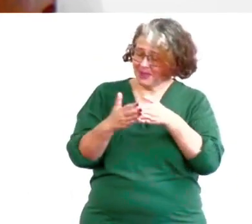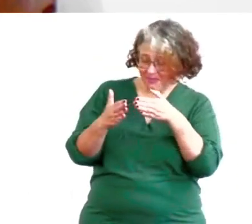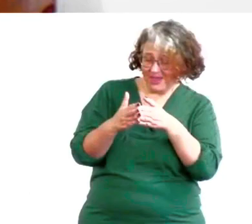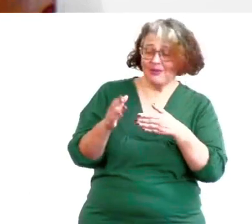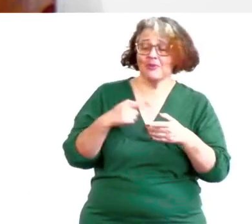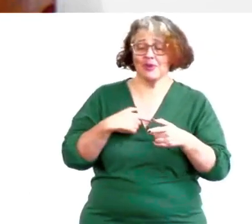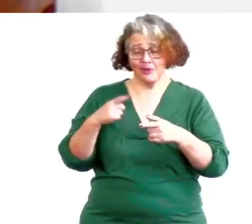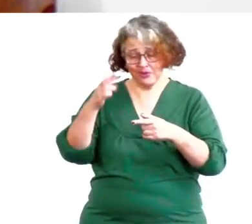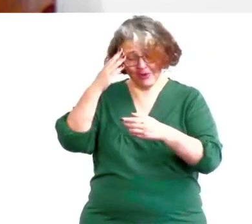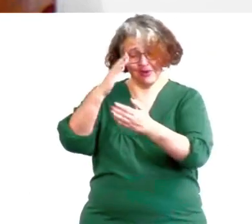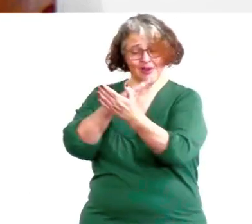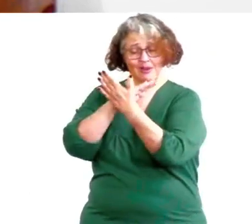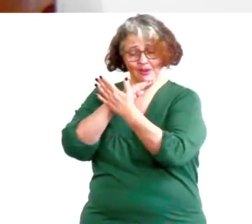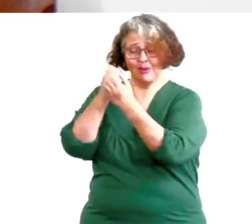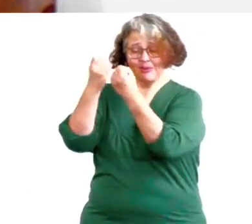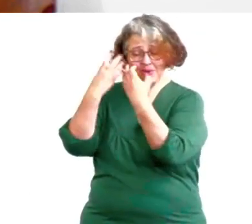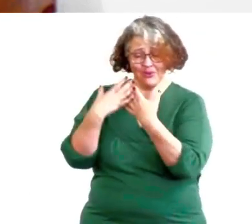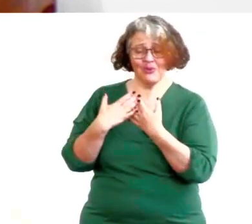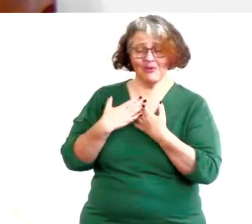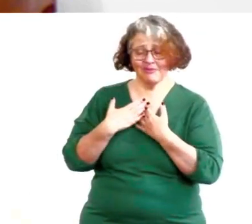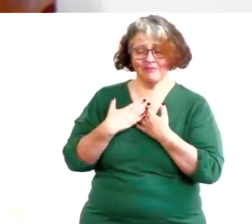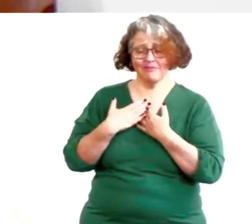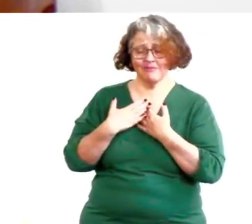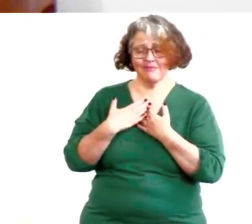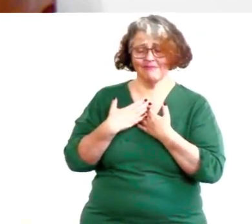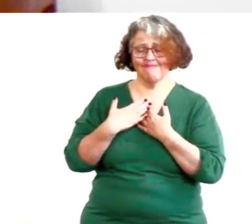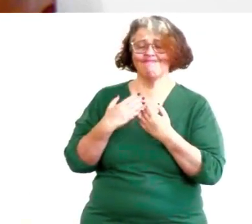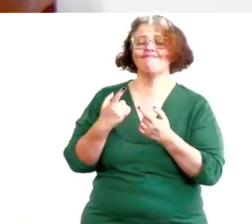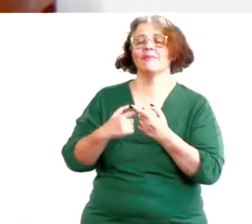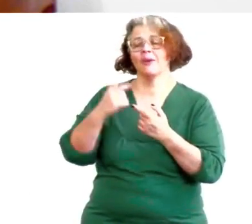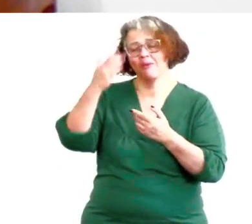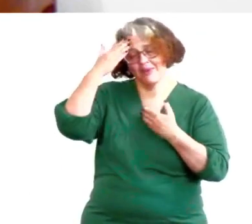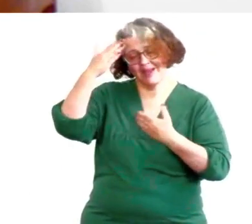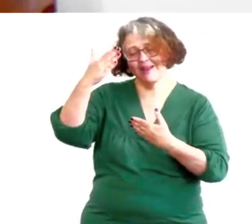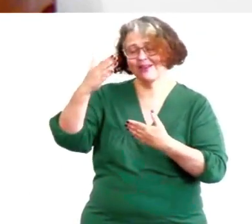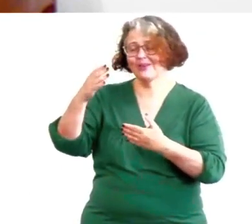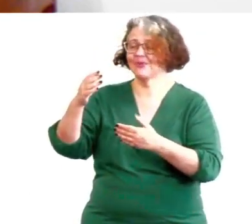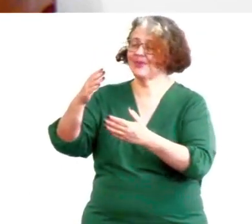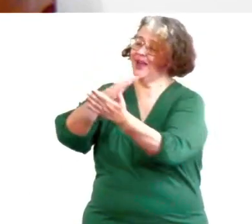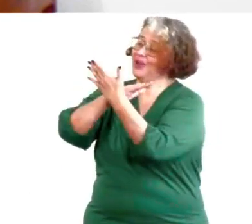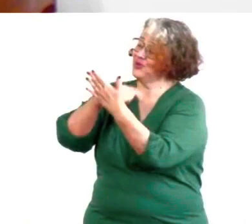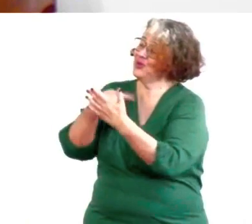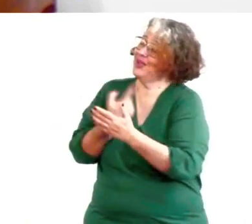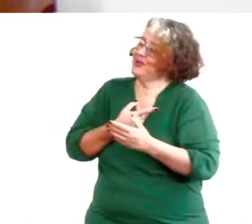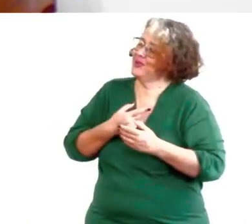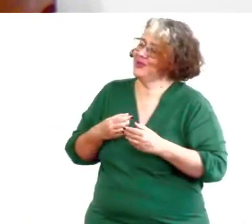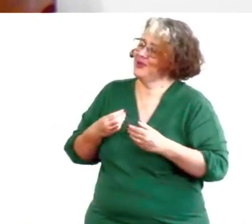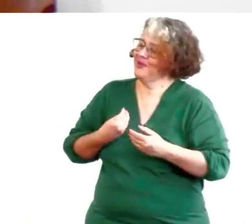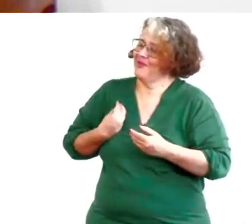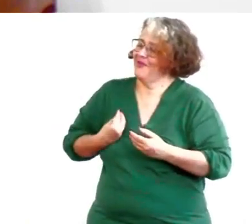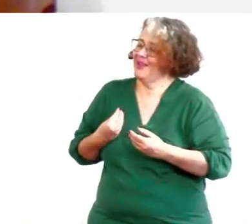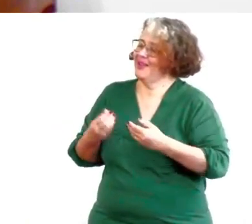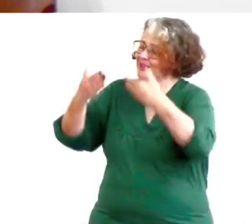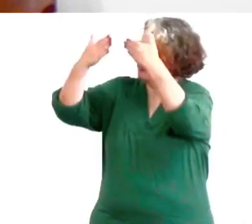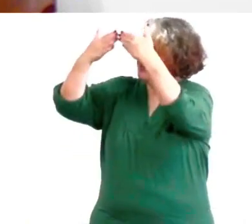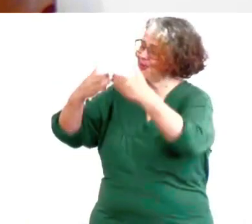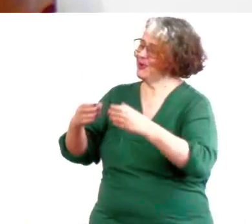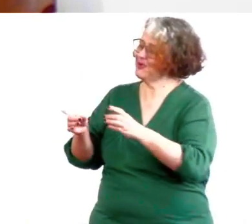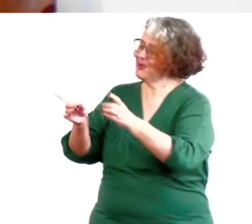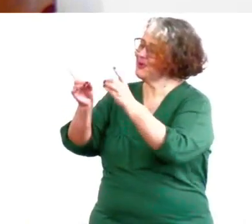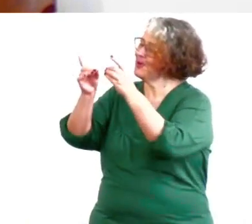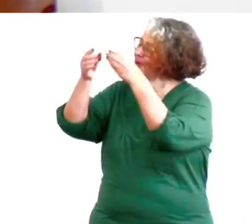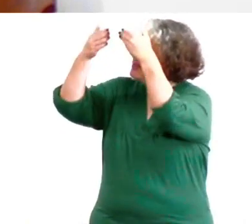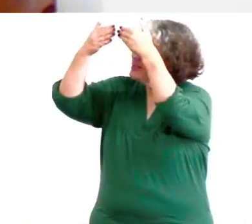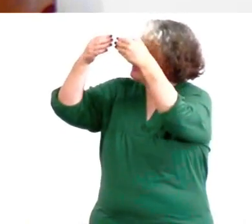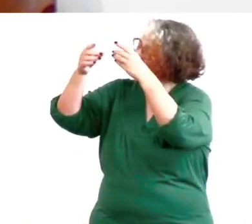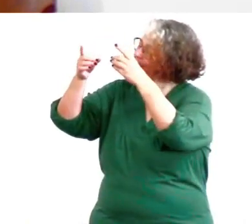muito obrigado porque o Senhor nos ajuda a viver de um modo digno diante de Ti e de um modo digno diante do mundo. Muito obrigado